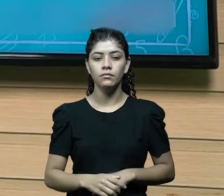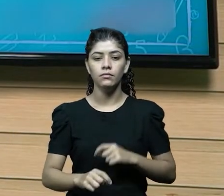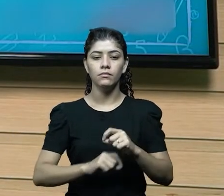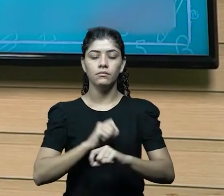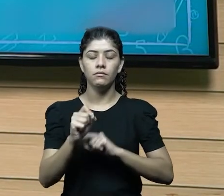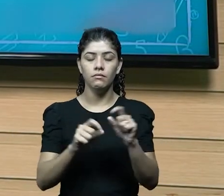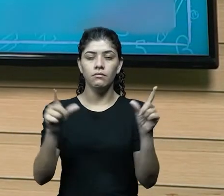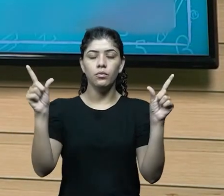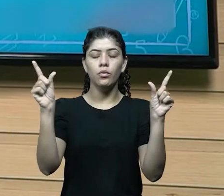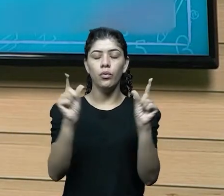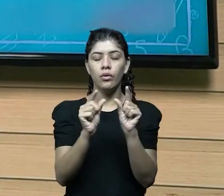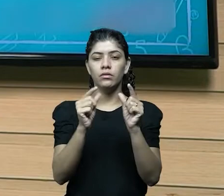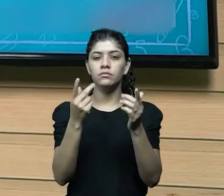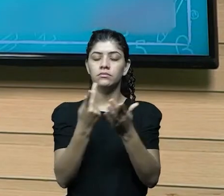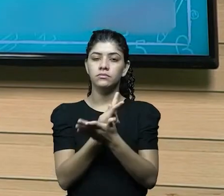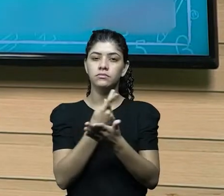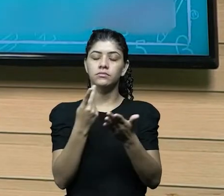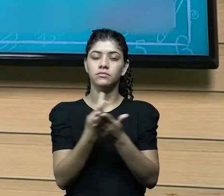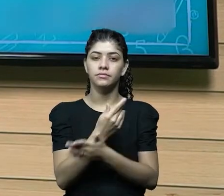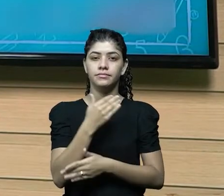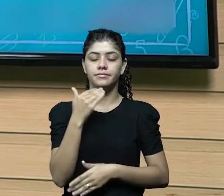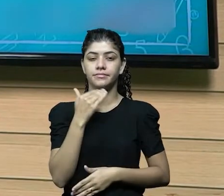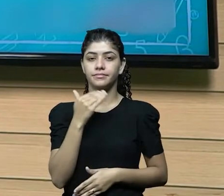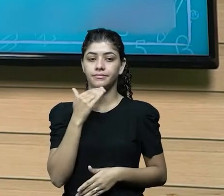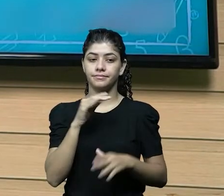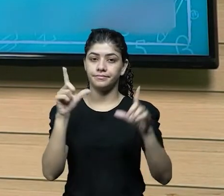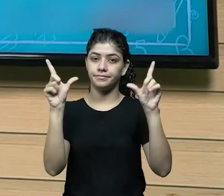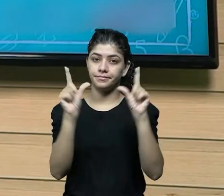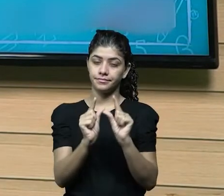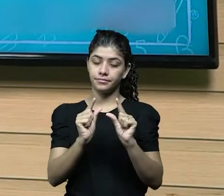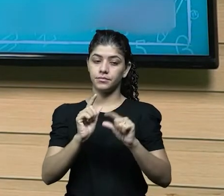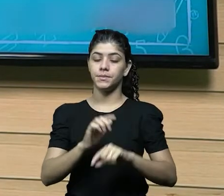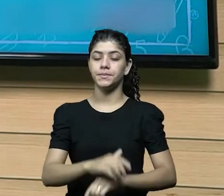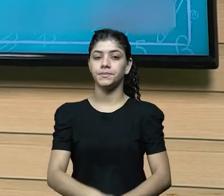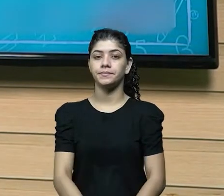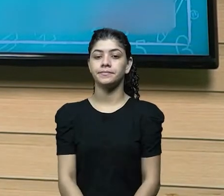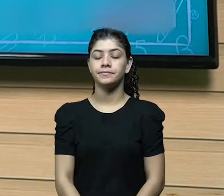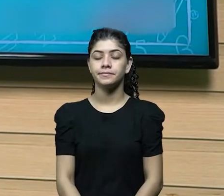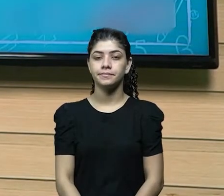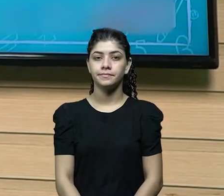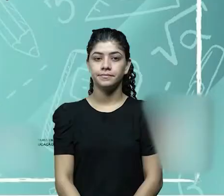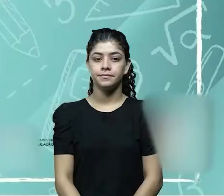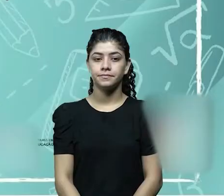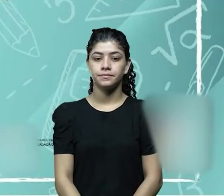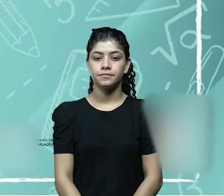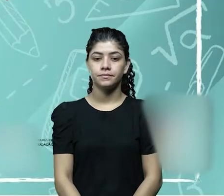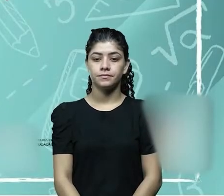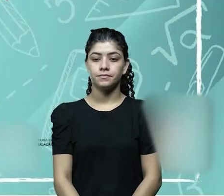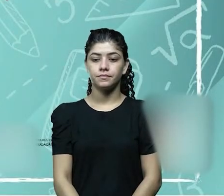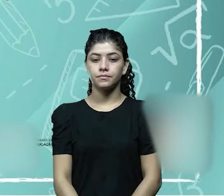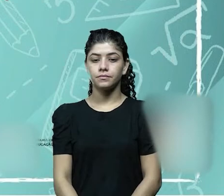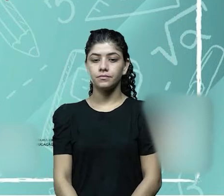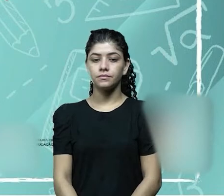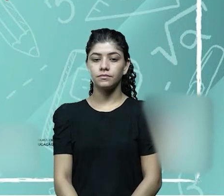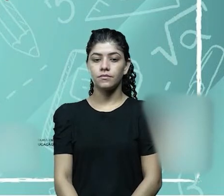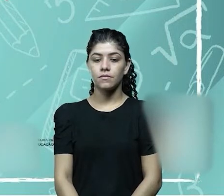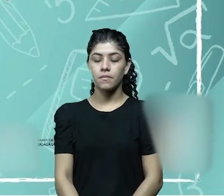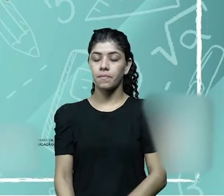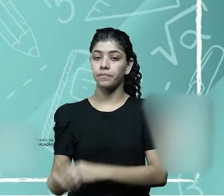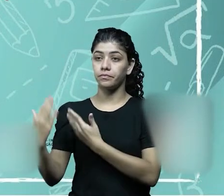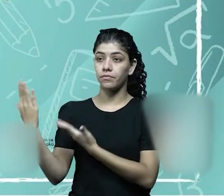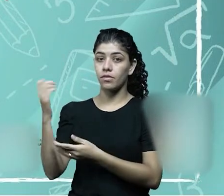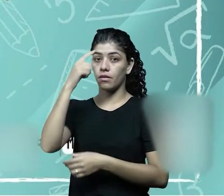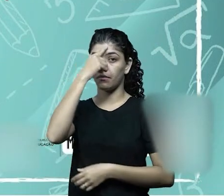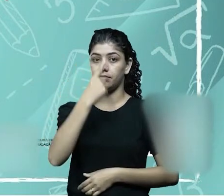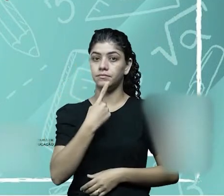0,001 milímetros representa 1 milésimo do milímetro. Esse objeto que você